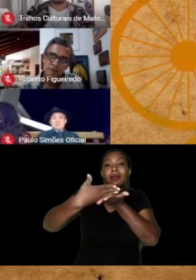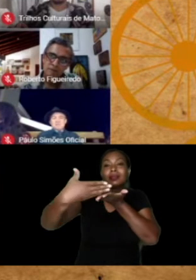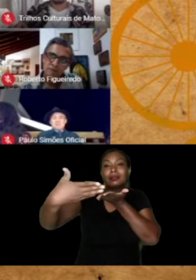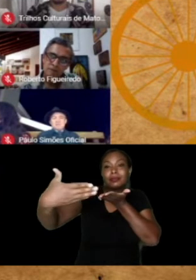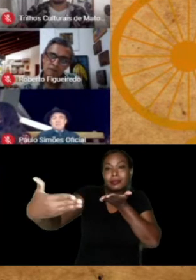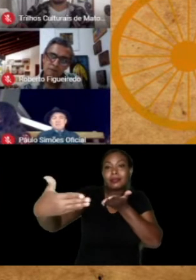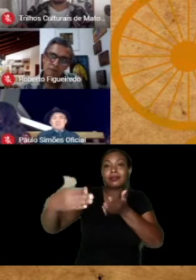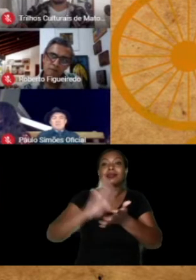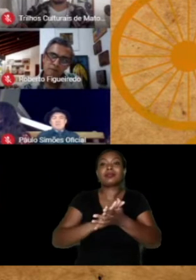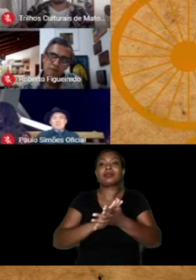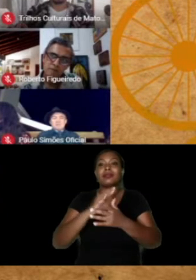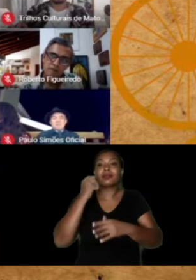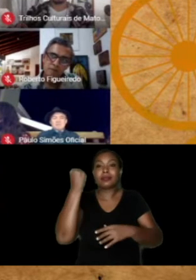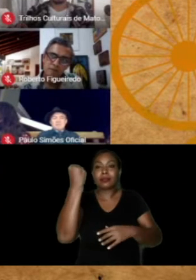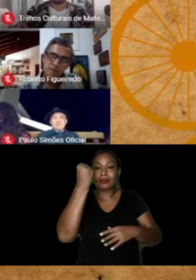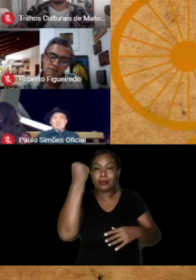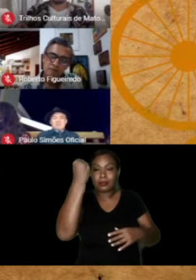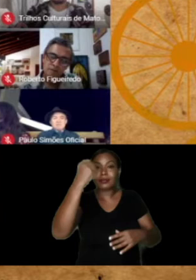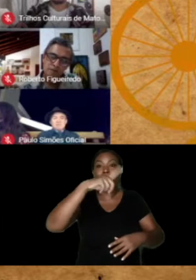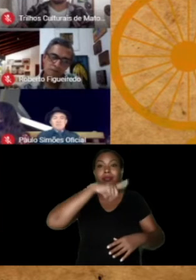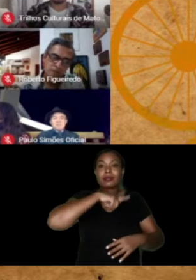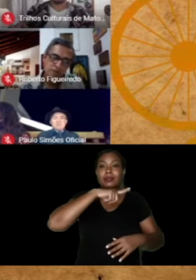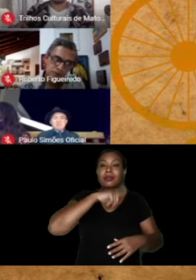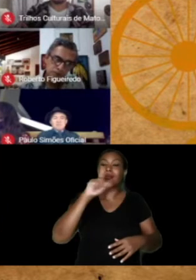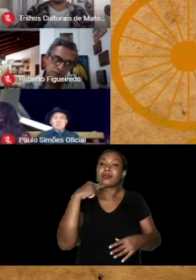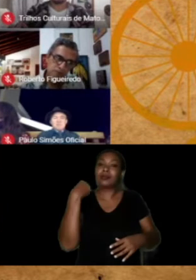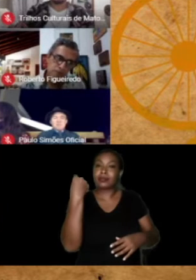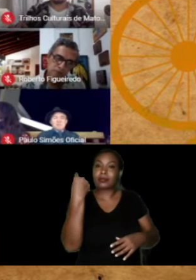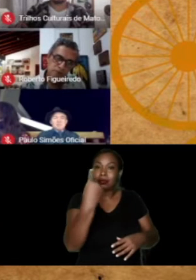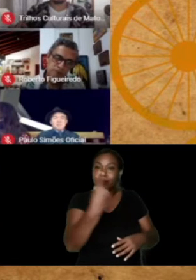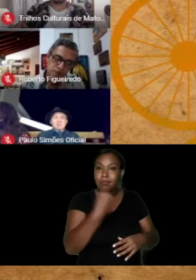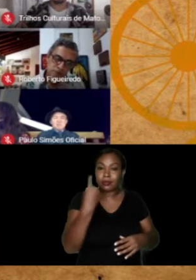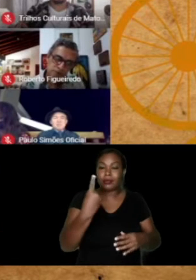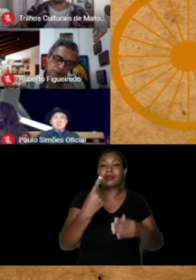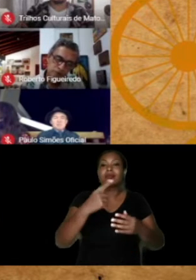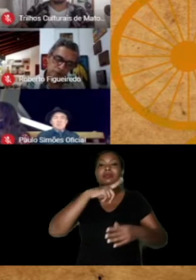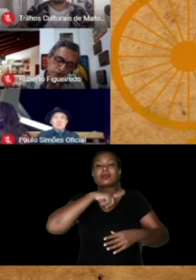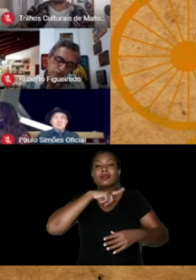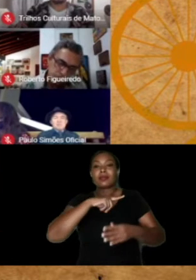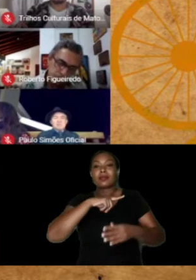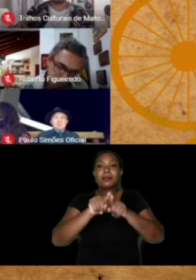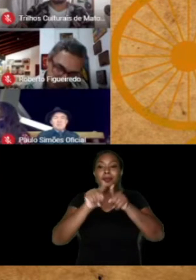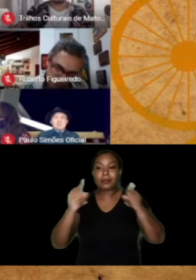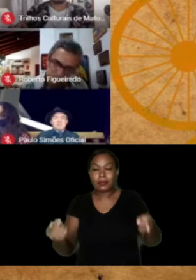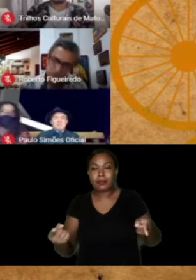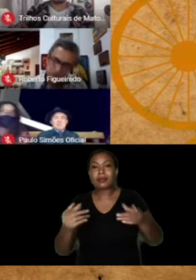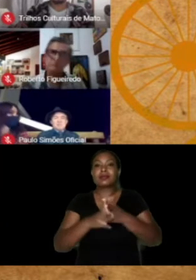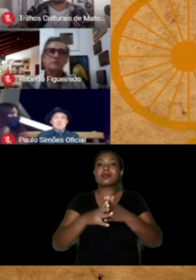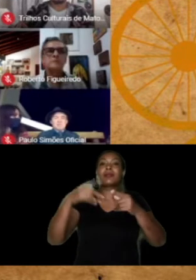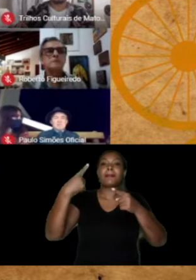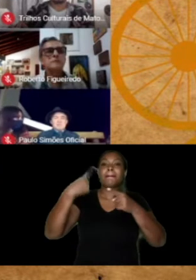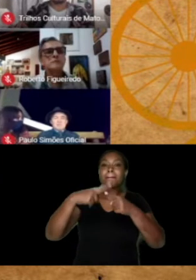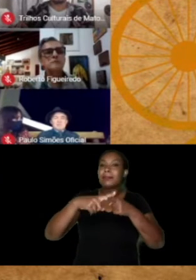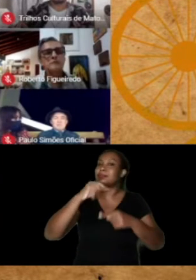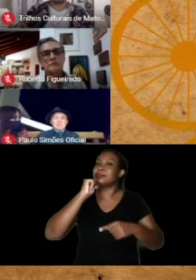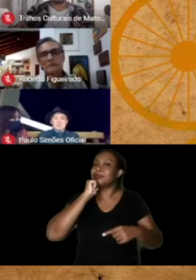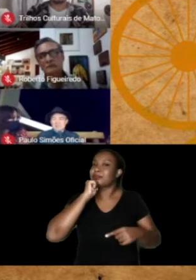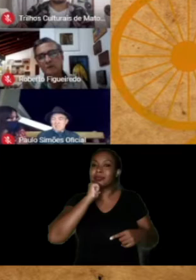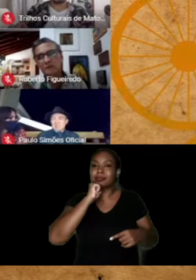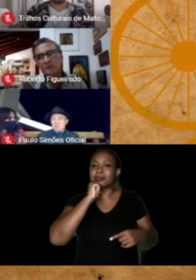o poder público tem como nosso espaço, mas isso é porque ainda não